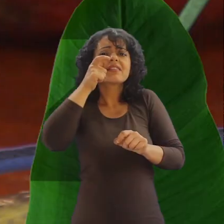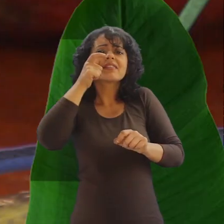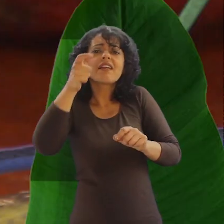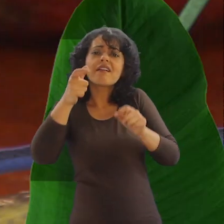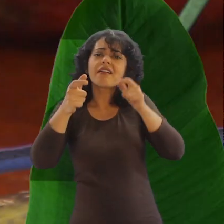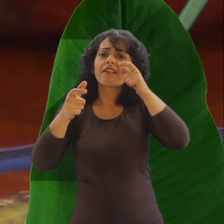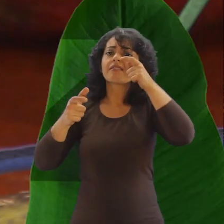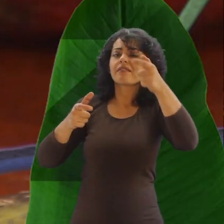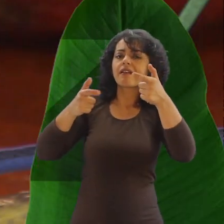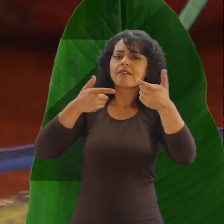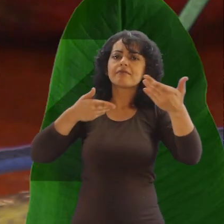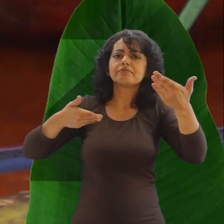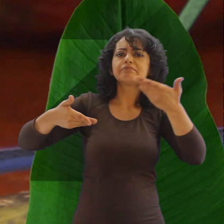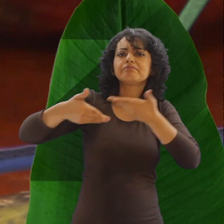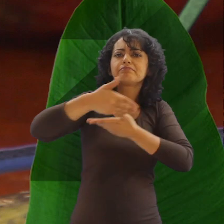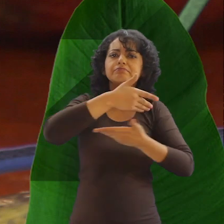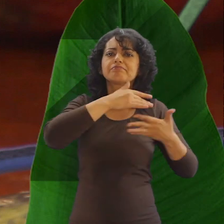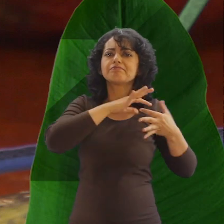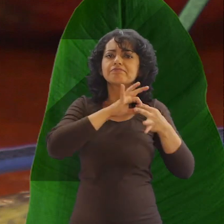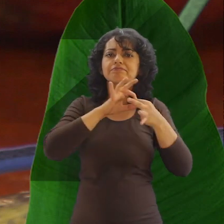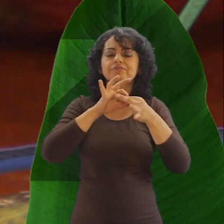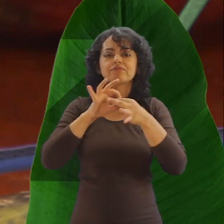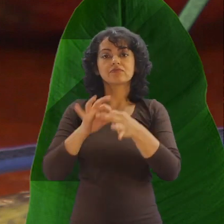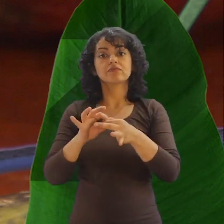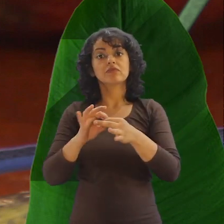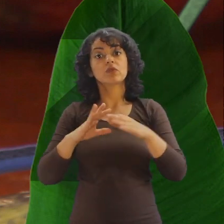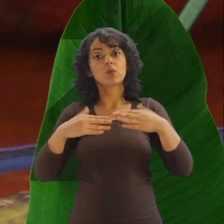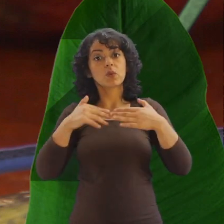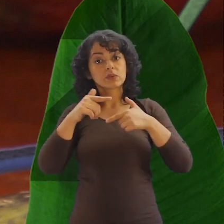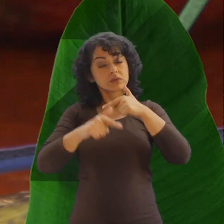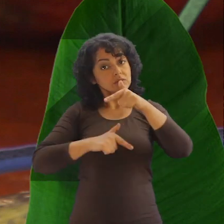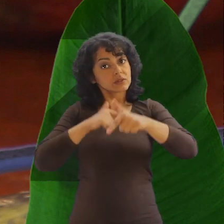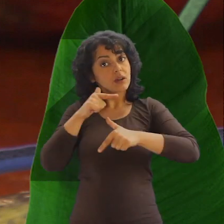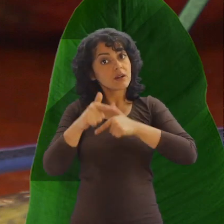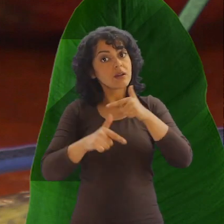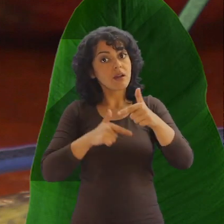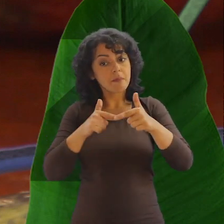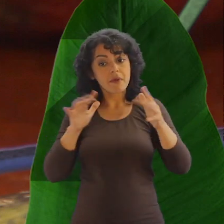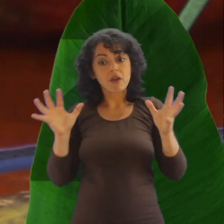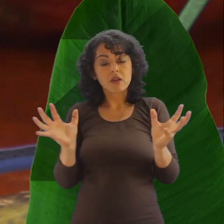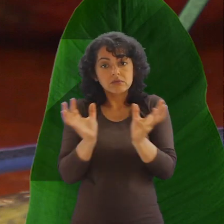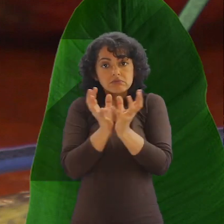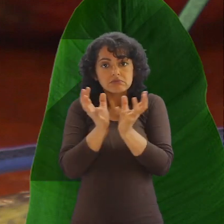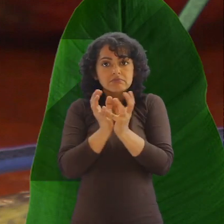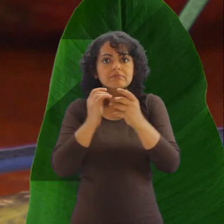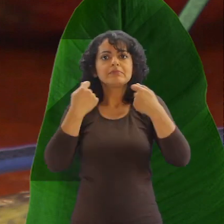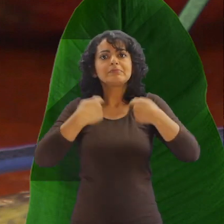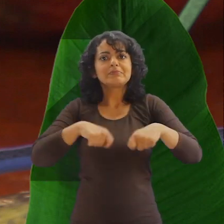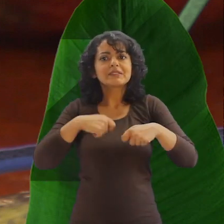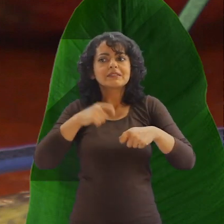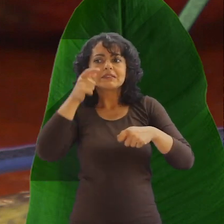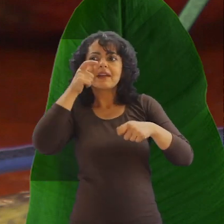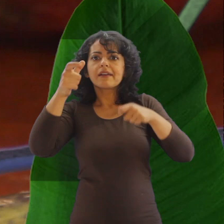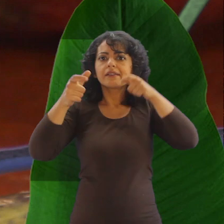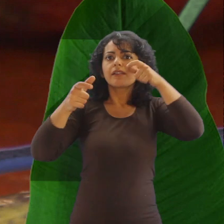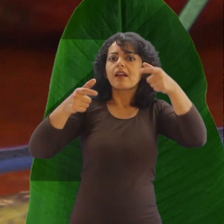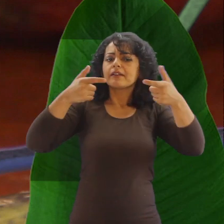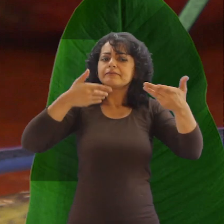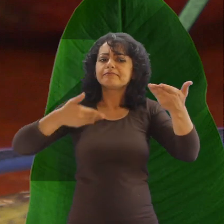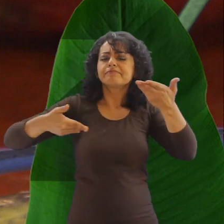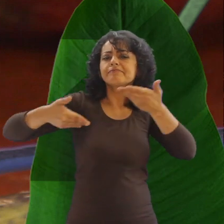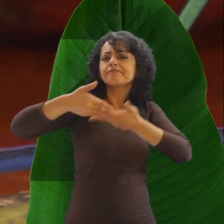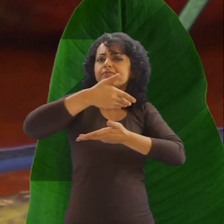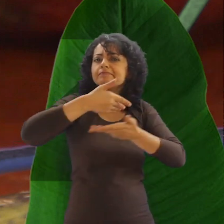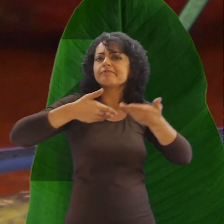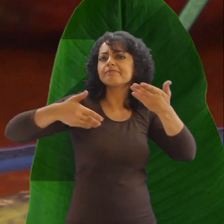né? Quando você vai trabalhar junto, você tem que negociar os interesses,